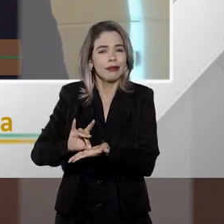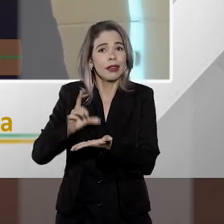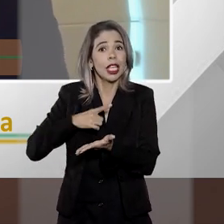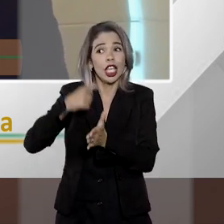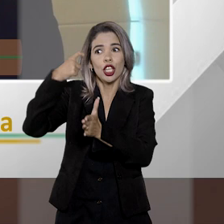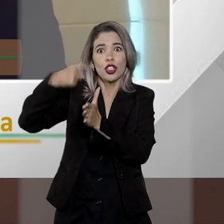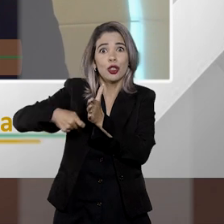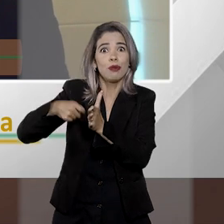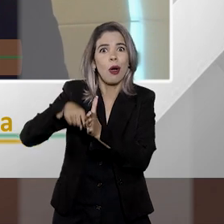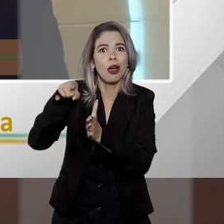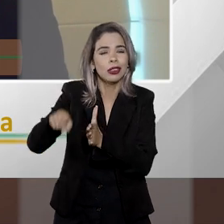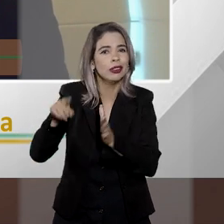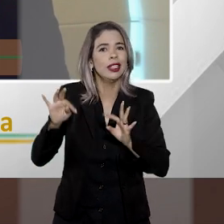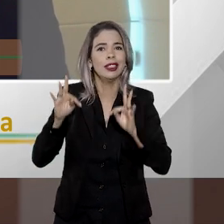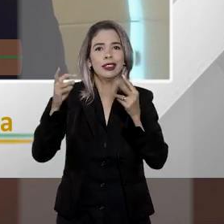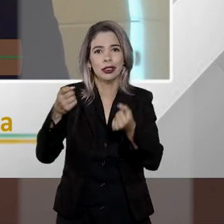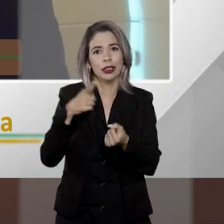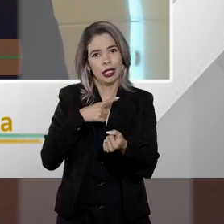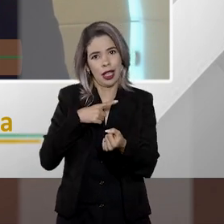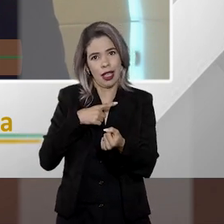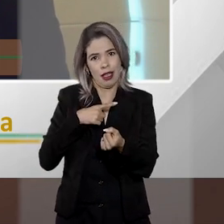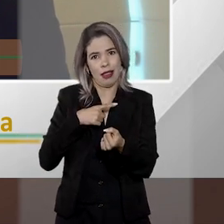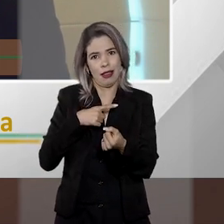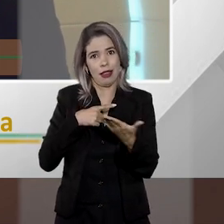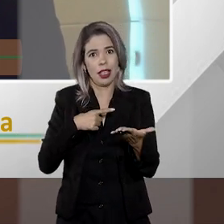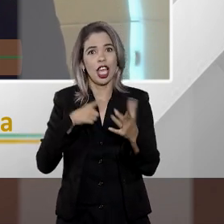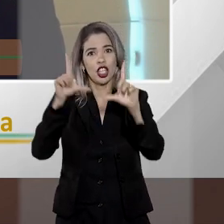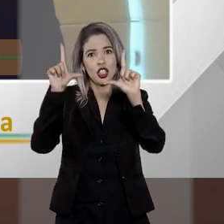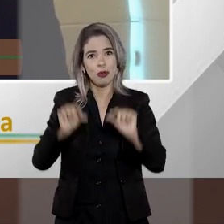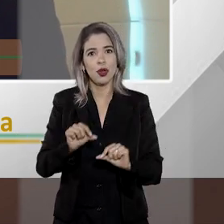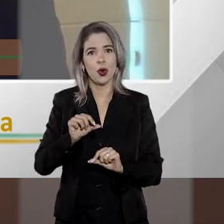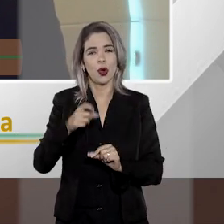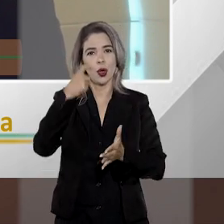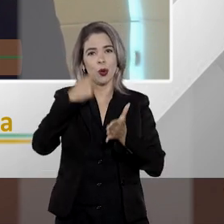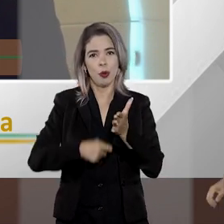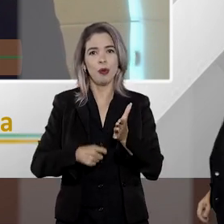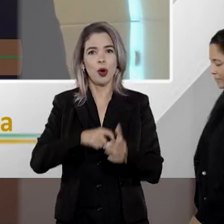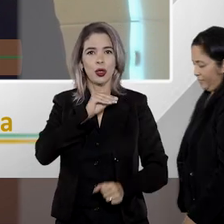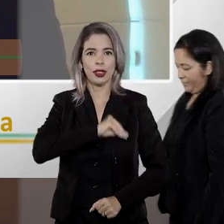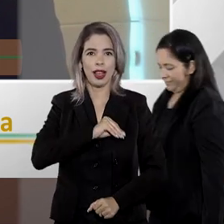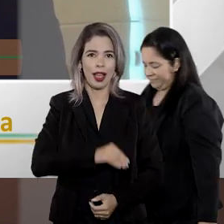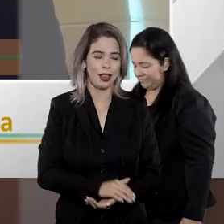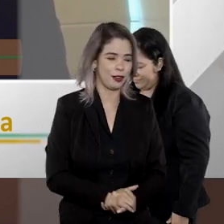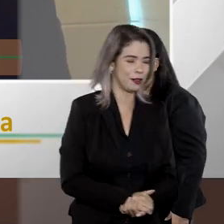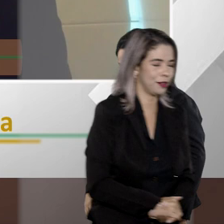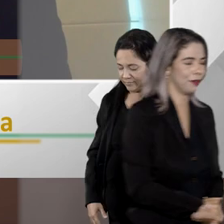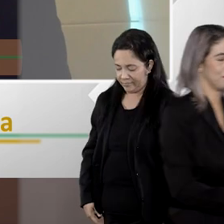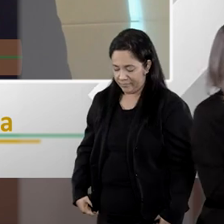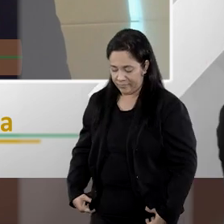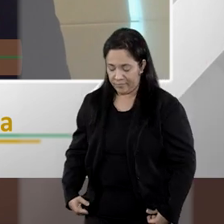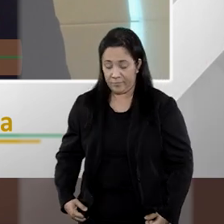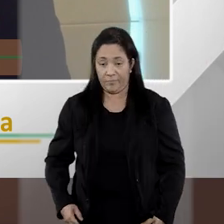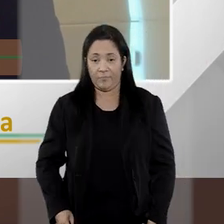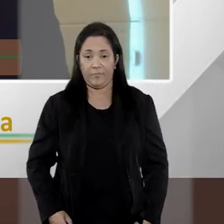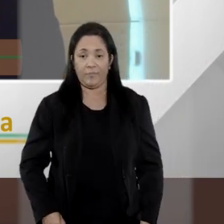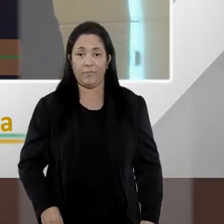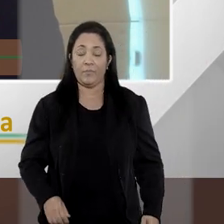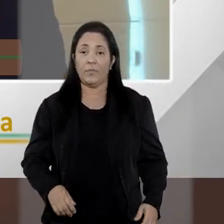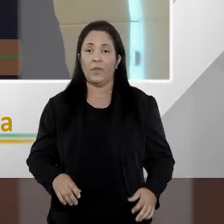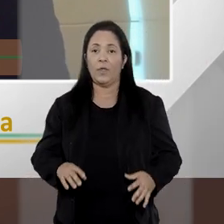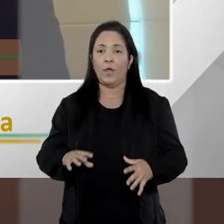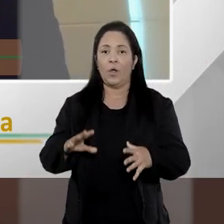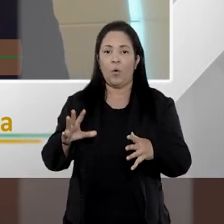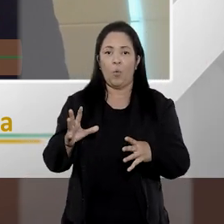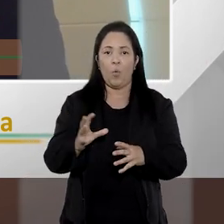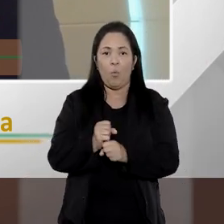um dos impostos mais conhecidos por todos, imposto de renda. O acúmulo, né, de riqueza é um fato gerador